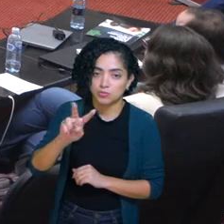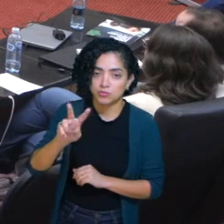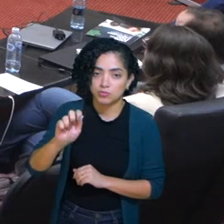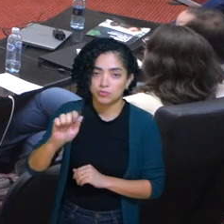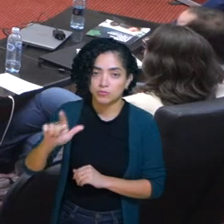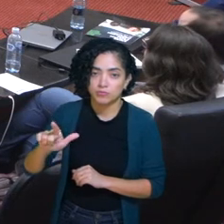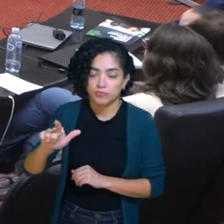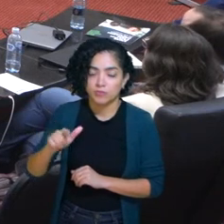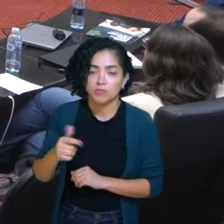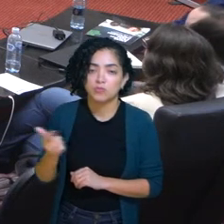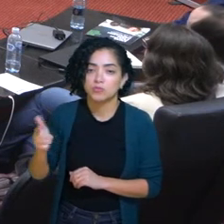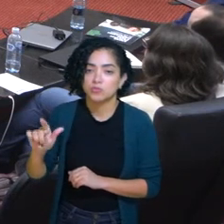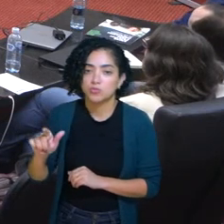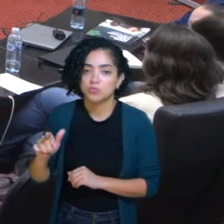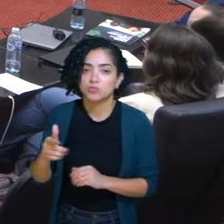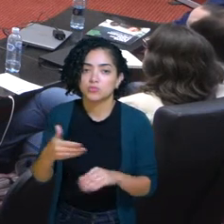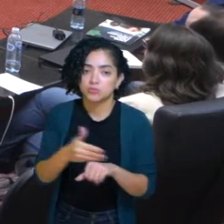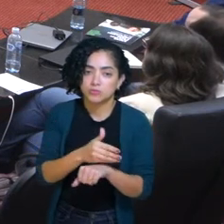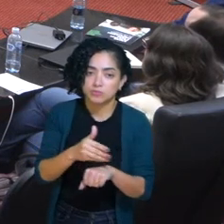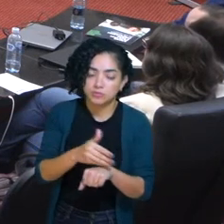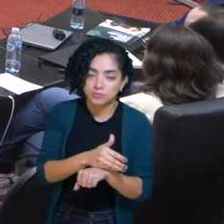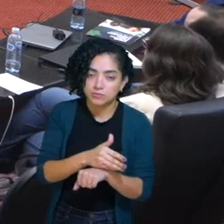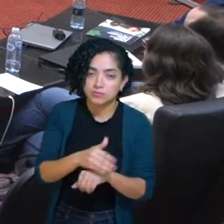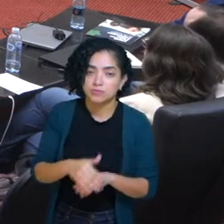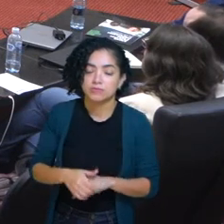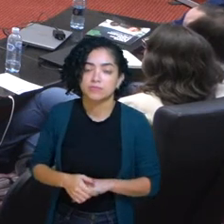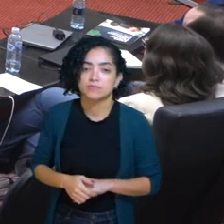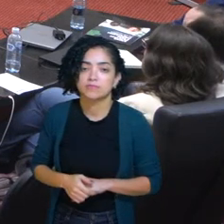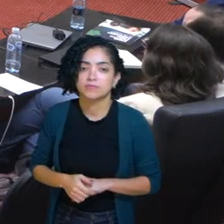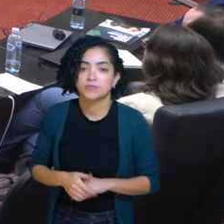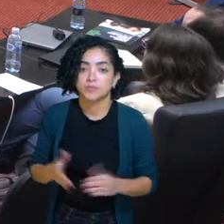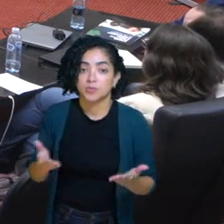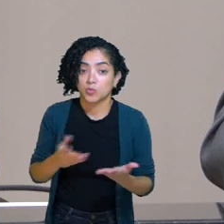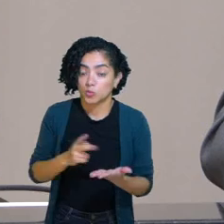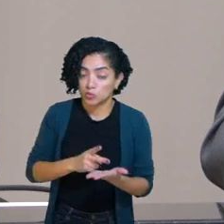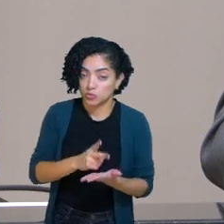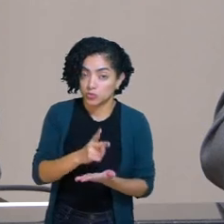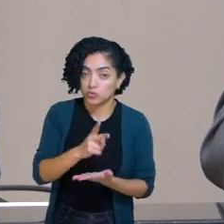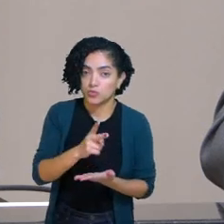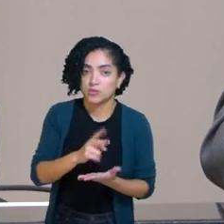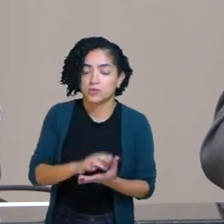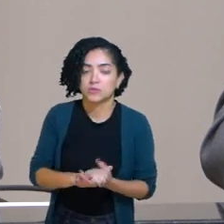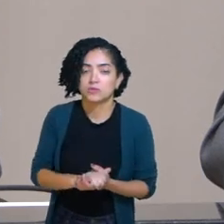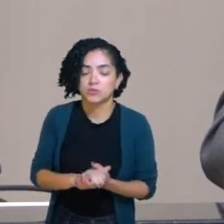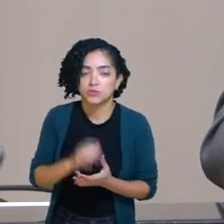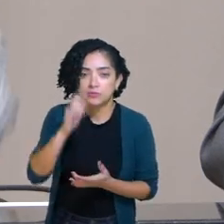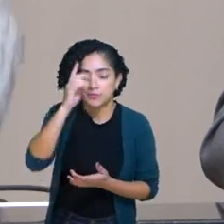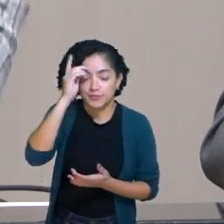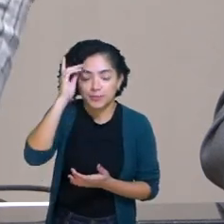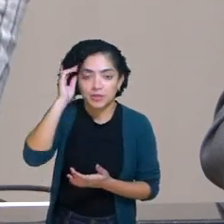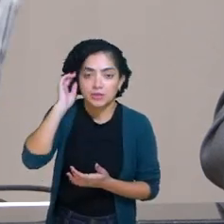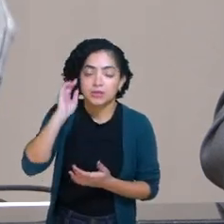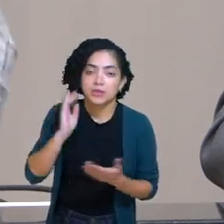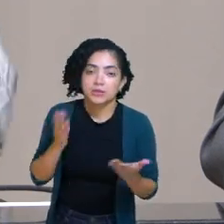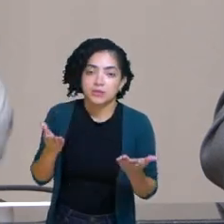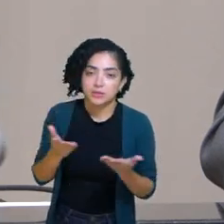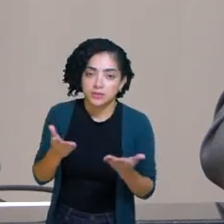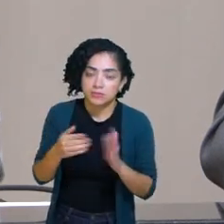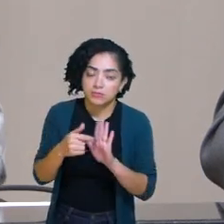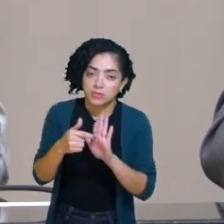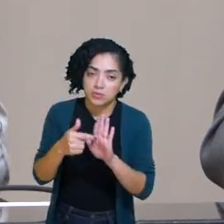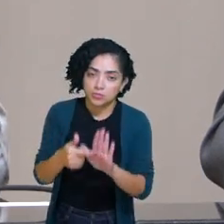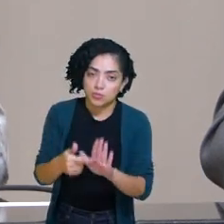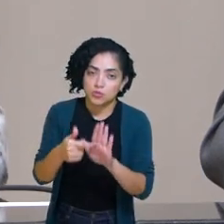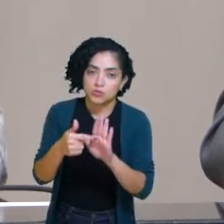da mesa e dando sequência né na na exposição do que o Adir vem trazendo